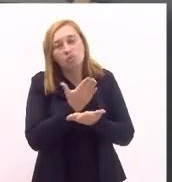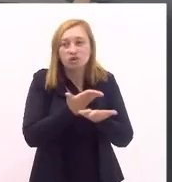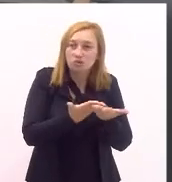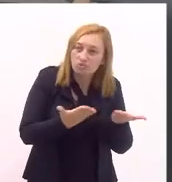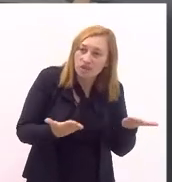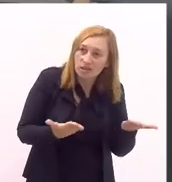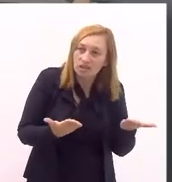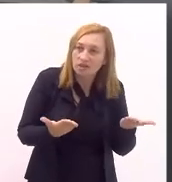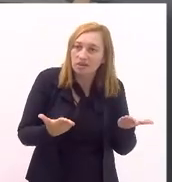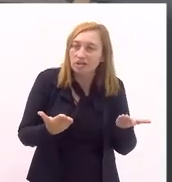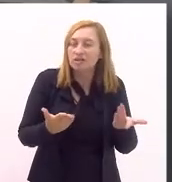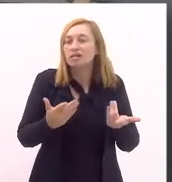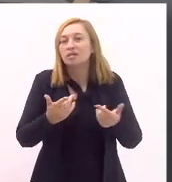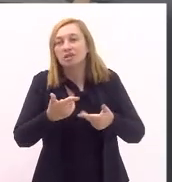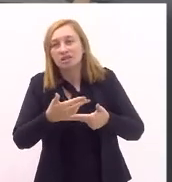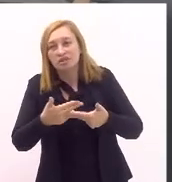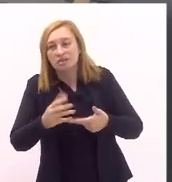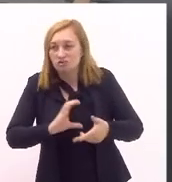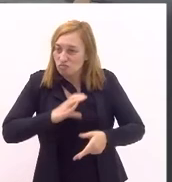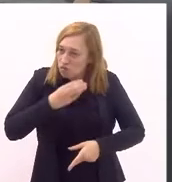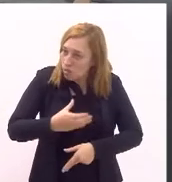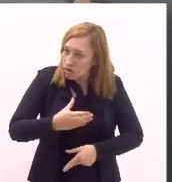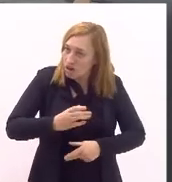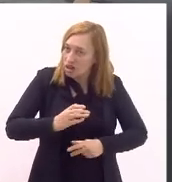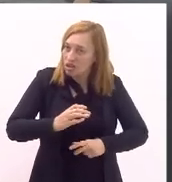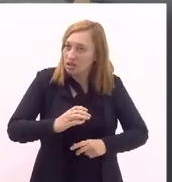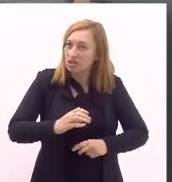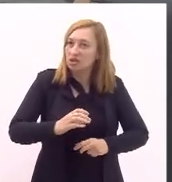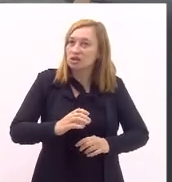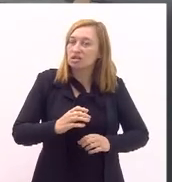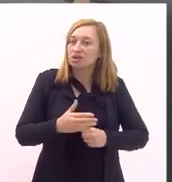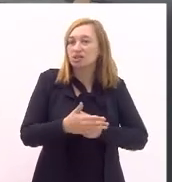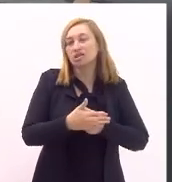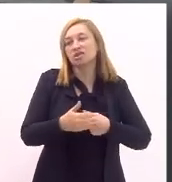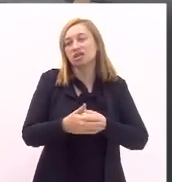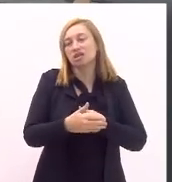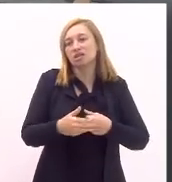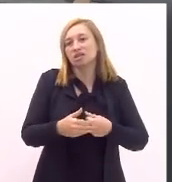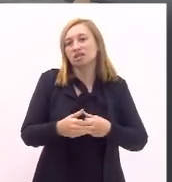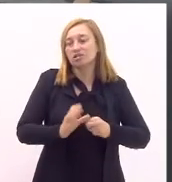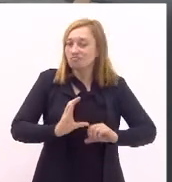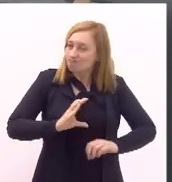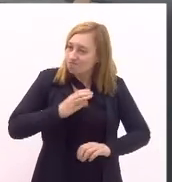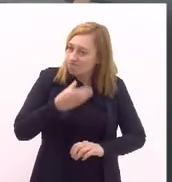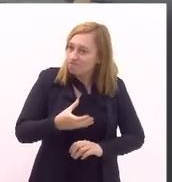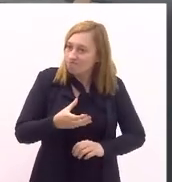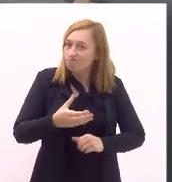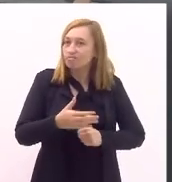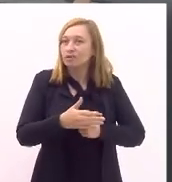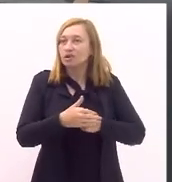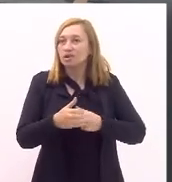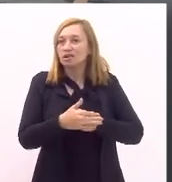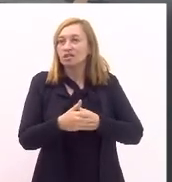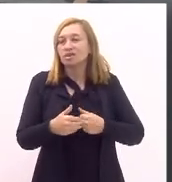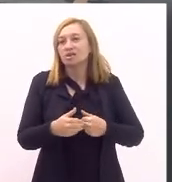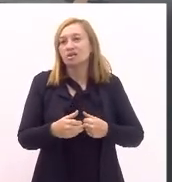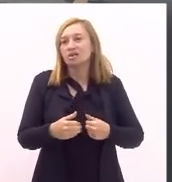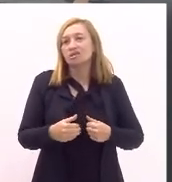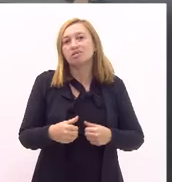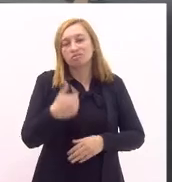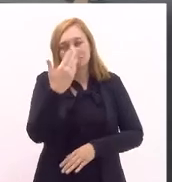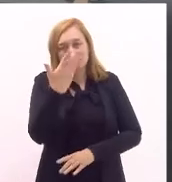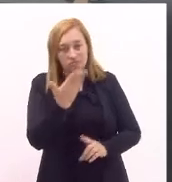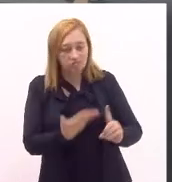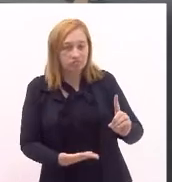perdas mas de muita coragem de muita generosidade a essa coragem aí essa generosidade é